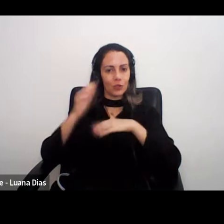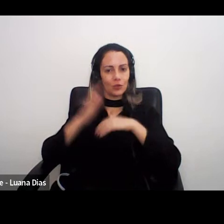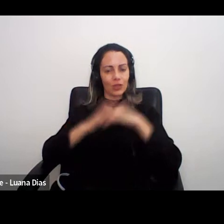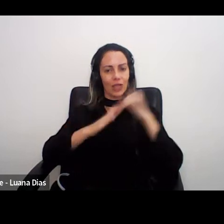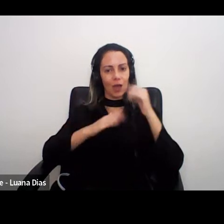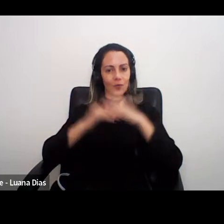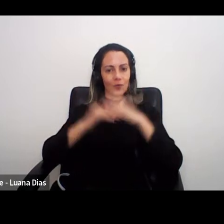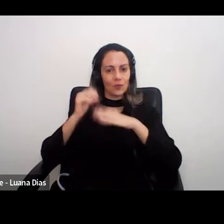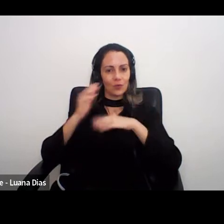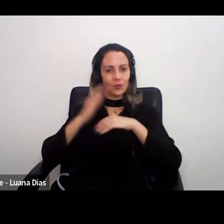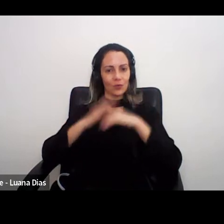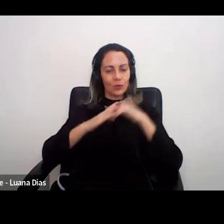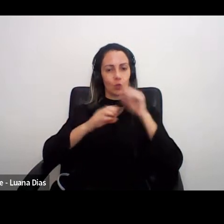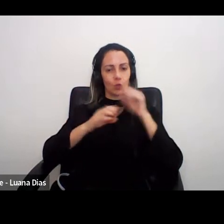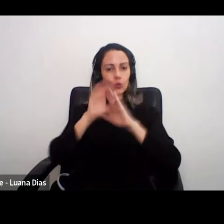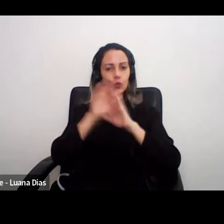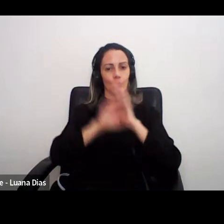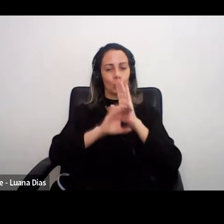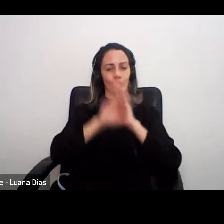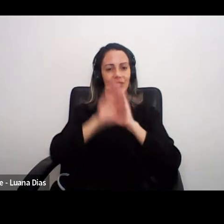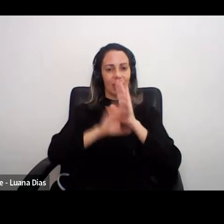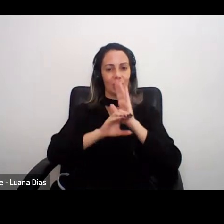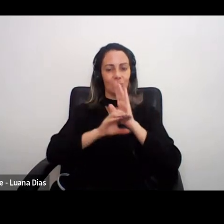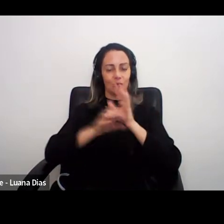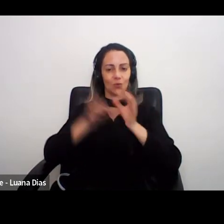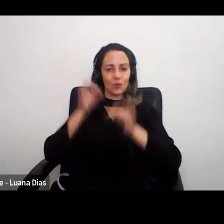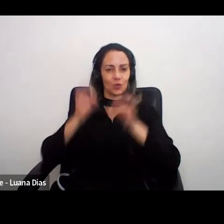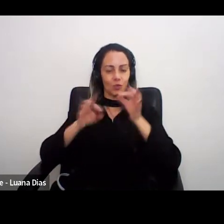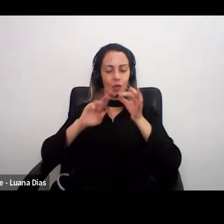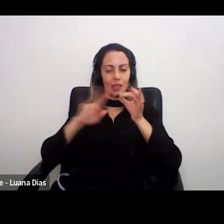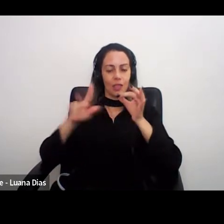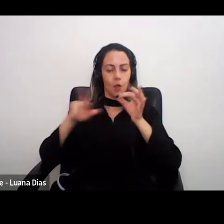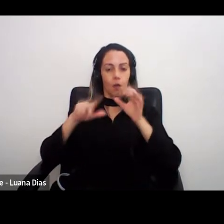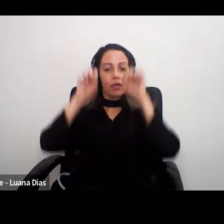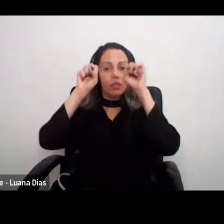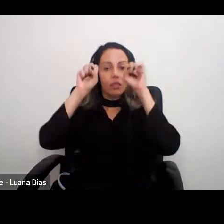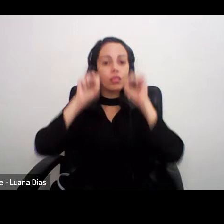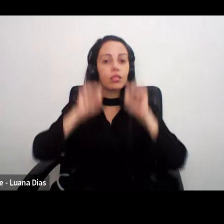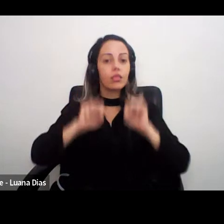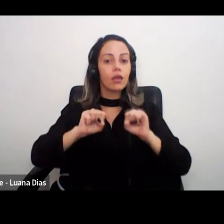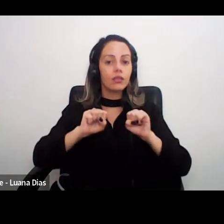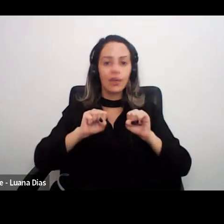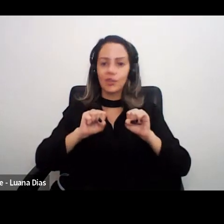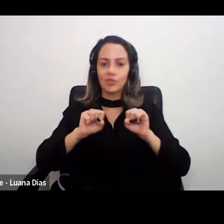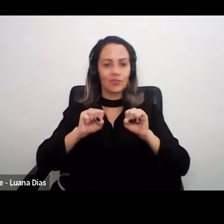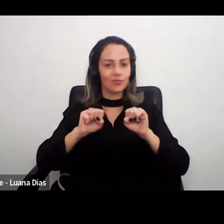do conceito jurídico e não da realidade. A gente lida com